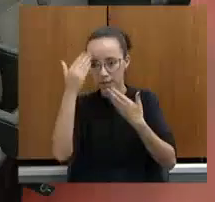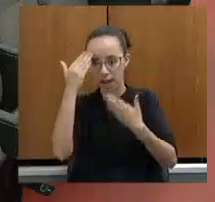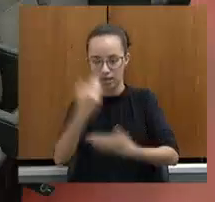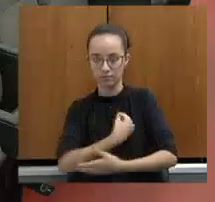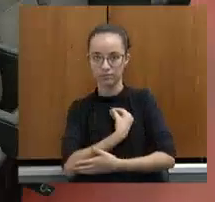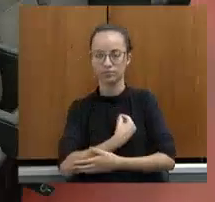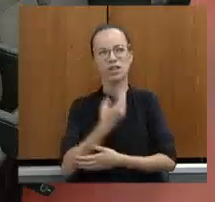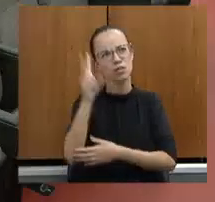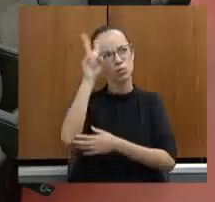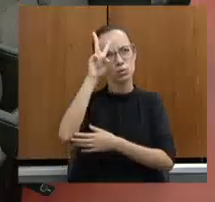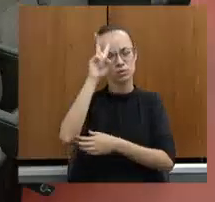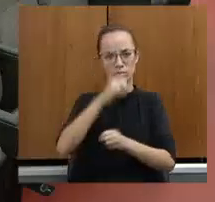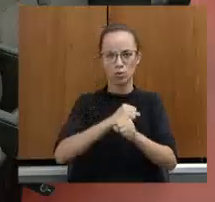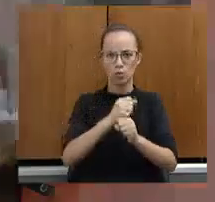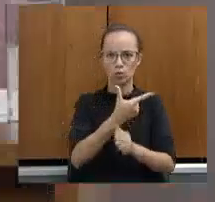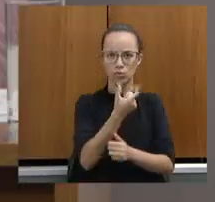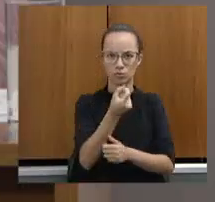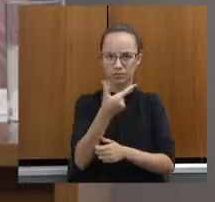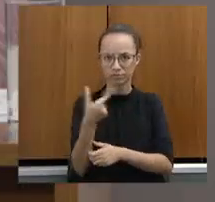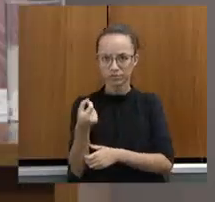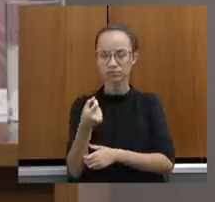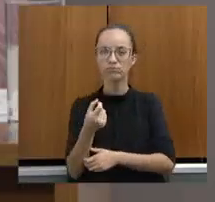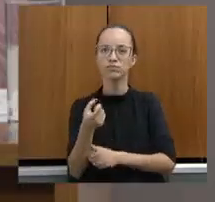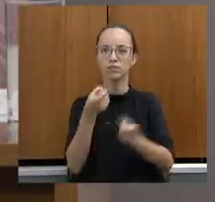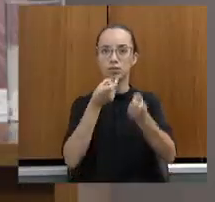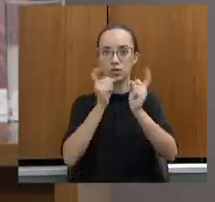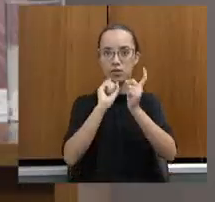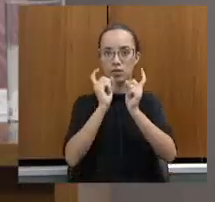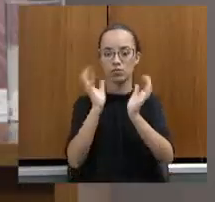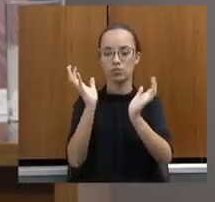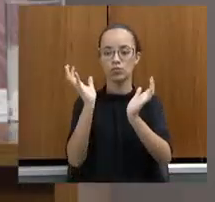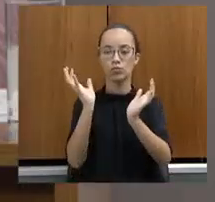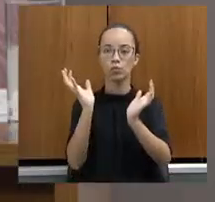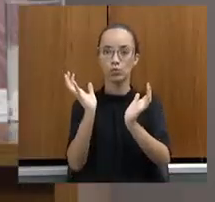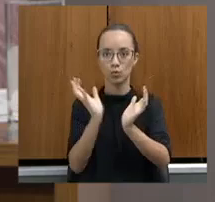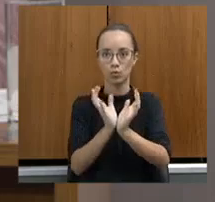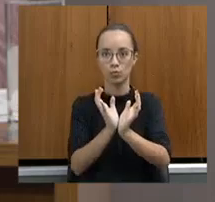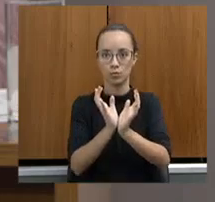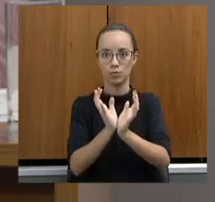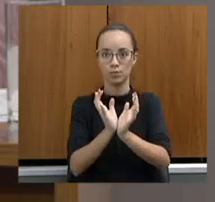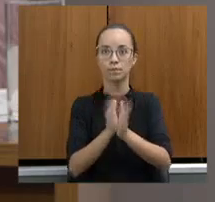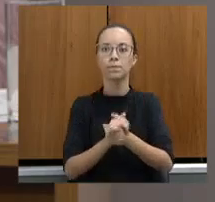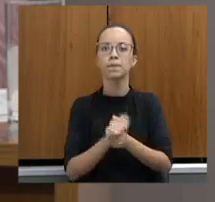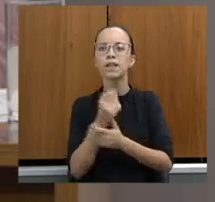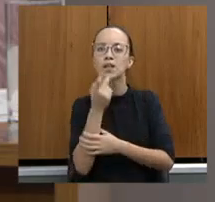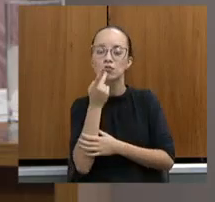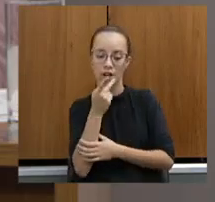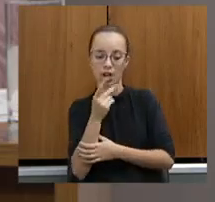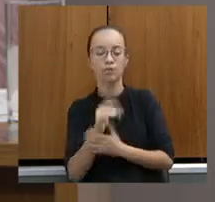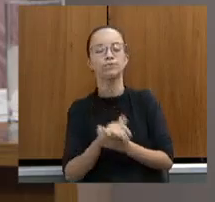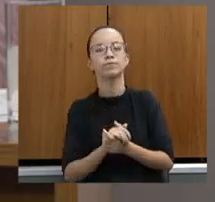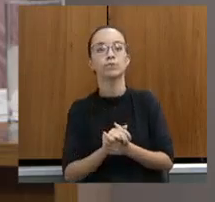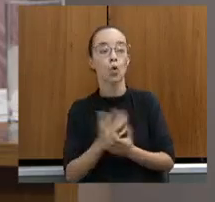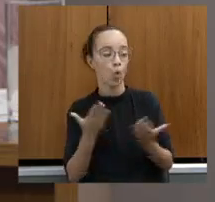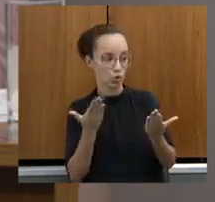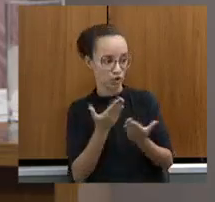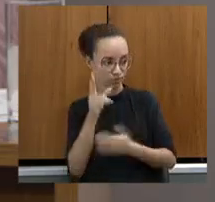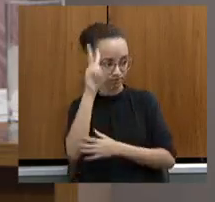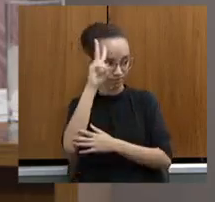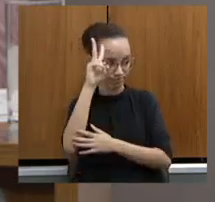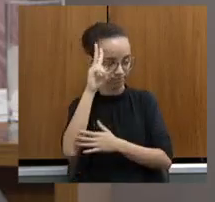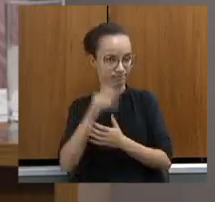no ano de 2020 eu tive uma reunião com o grupo de excedentes E aí eu disse a ele o seguinte olha hoje é segunda-feira